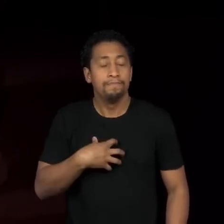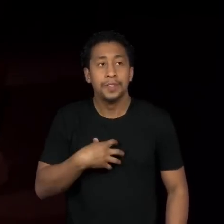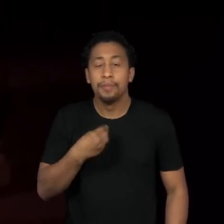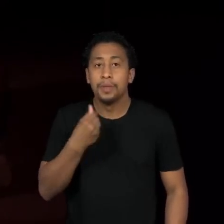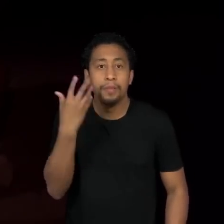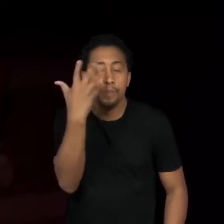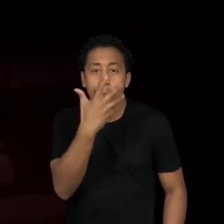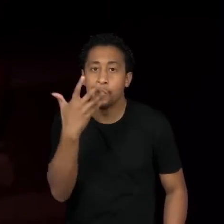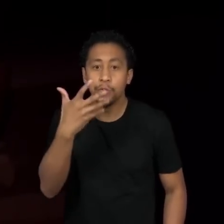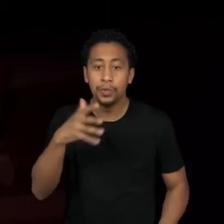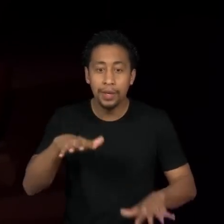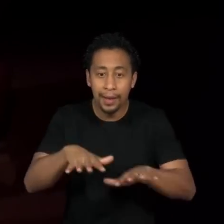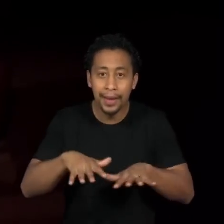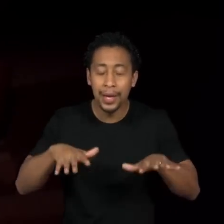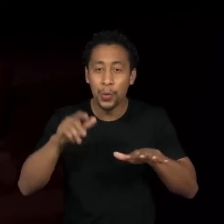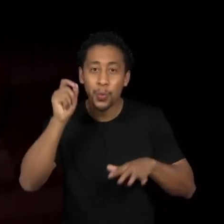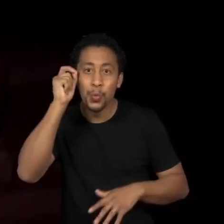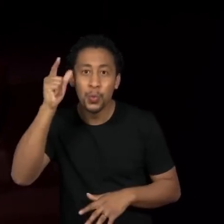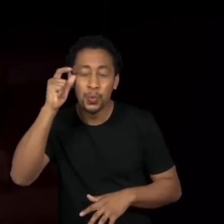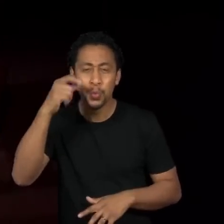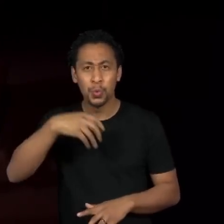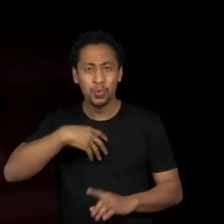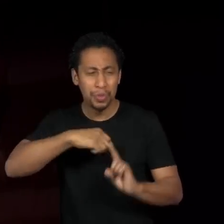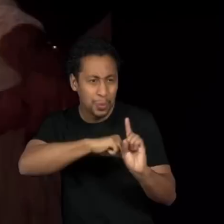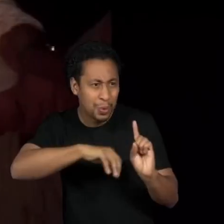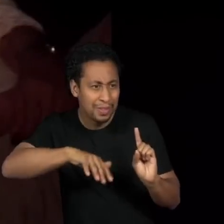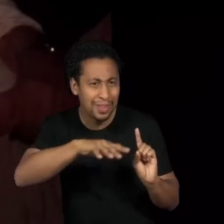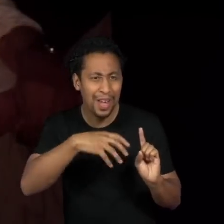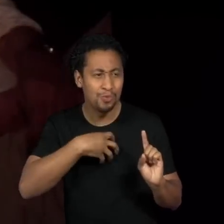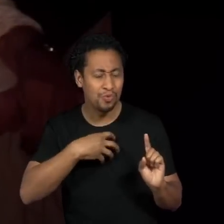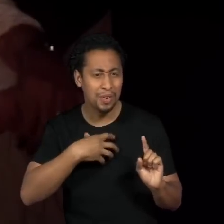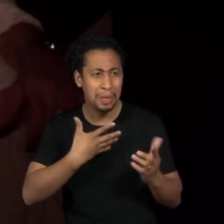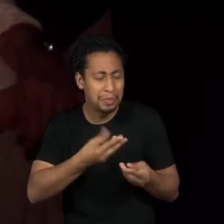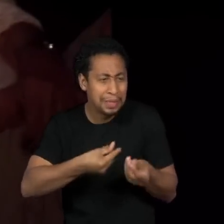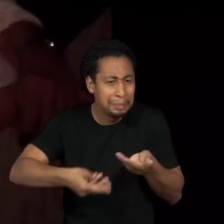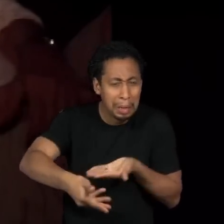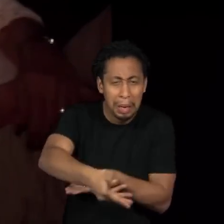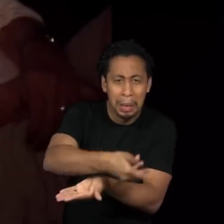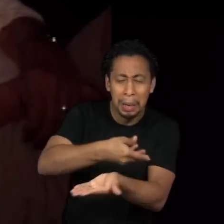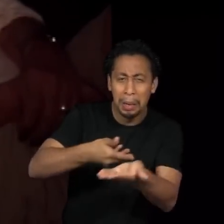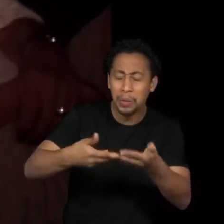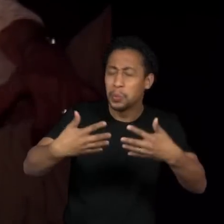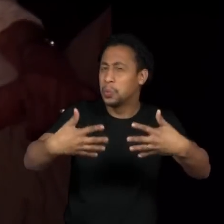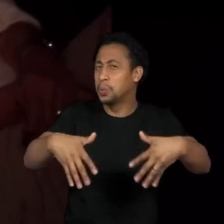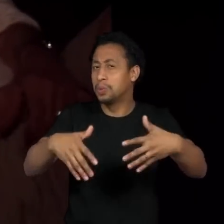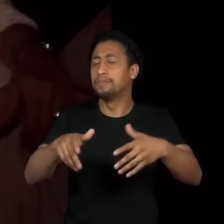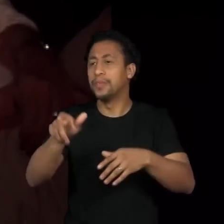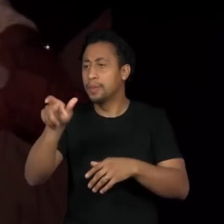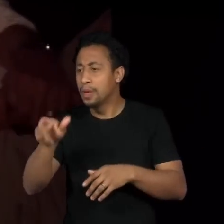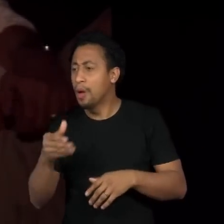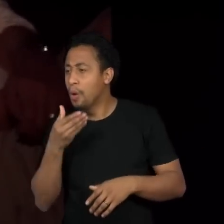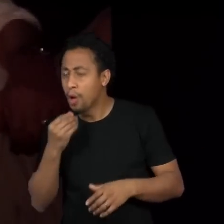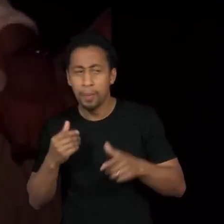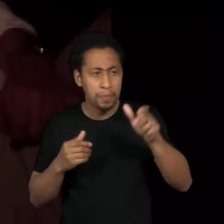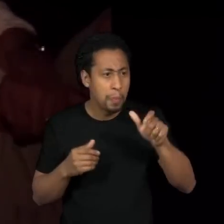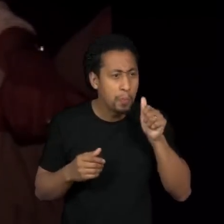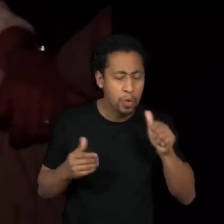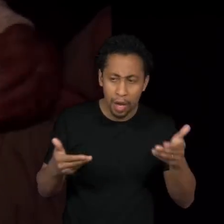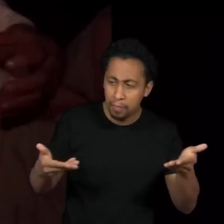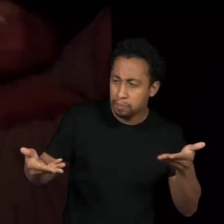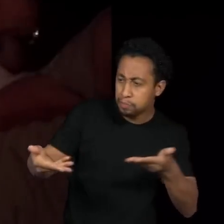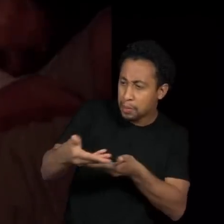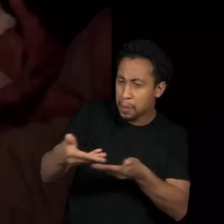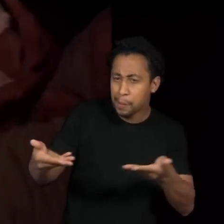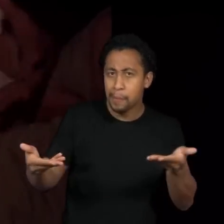pela organização social e política, pela relação homem e mulher,